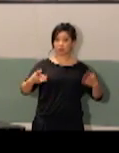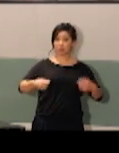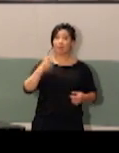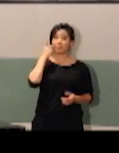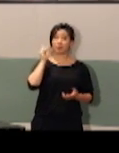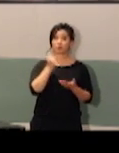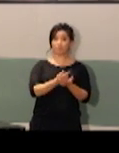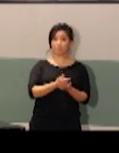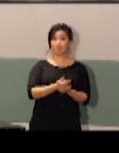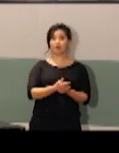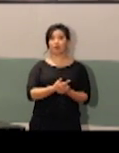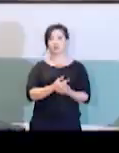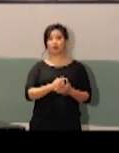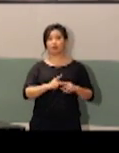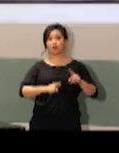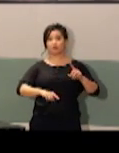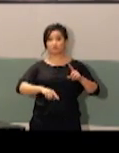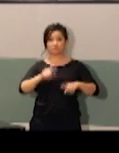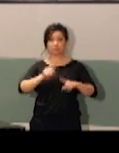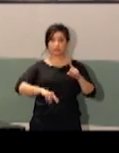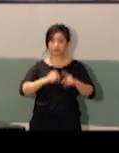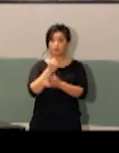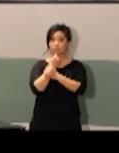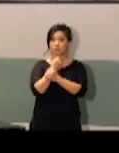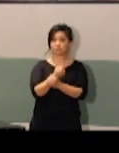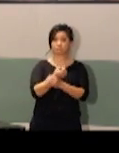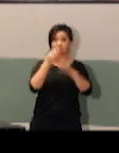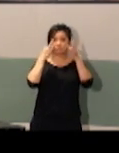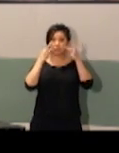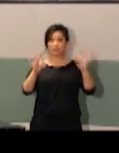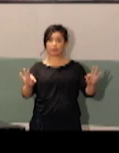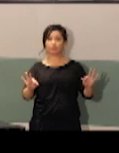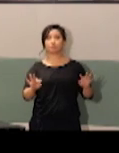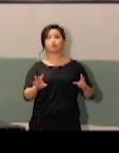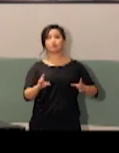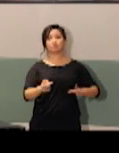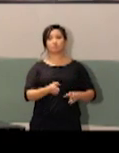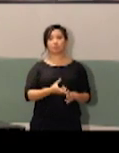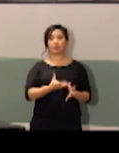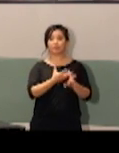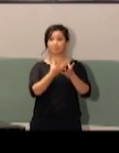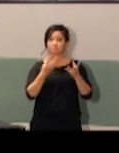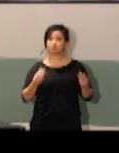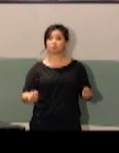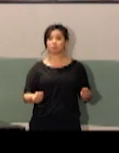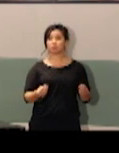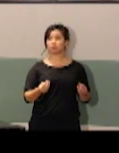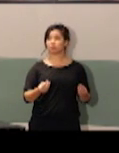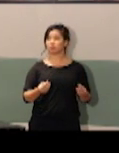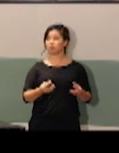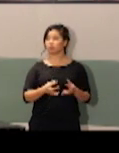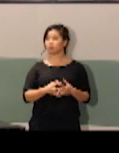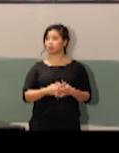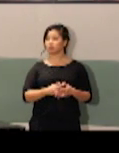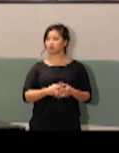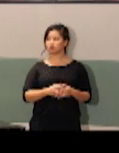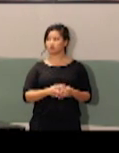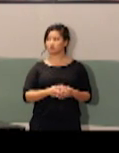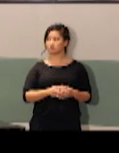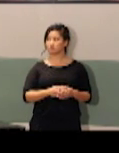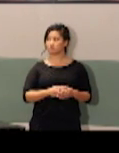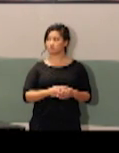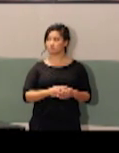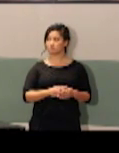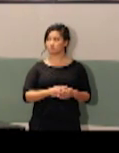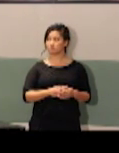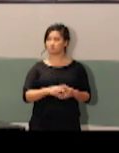de segurança, tecnologia. São uma quantidade enorme. Deixa o nosso... Só descontar